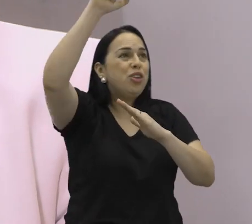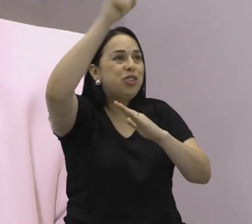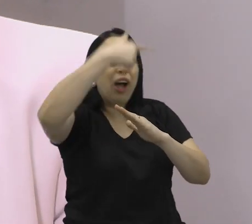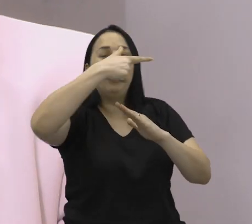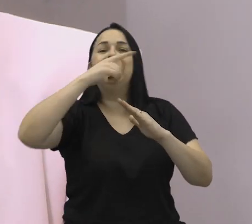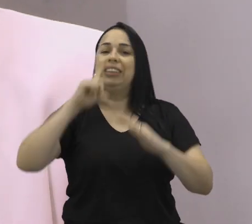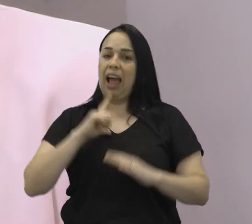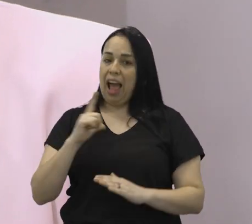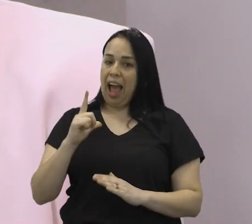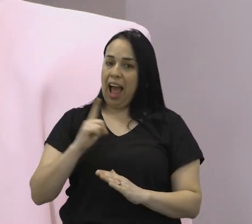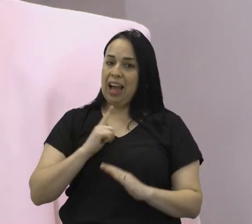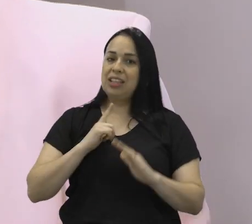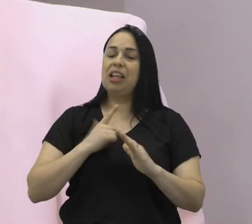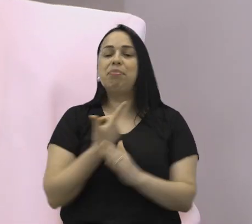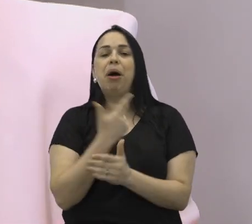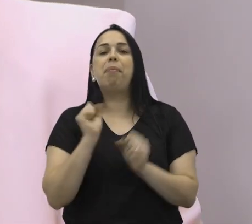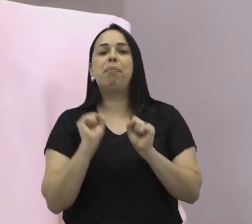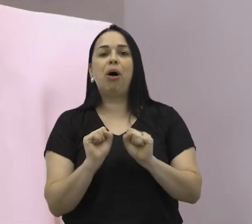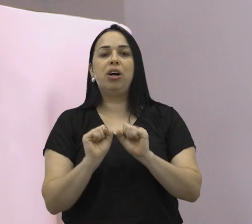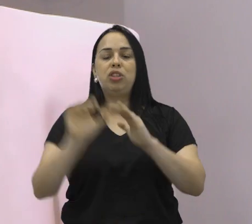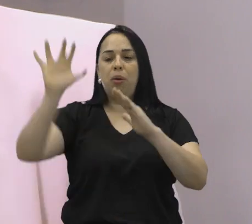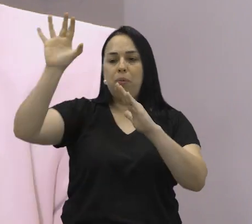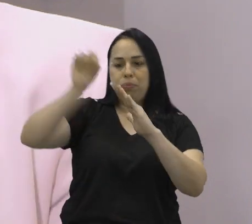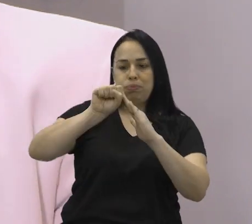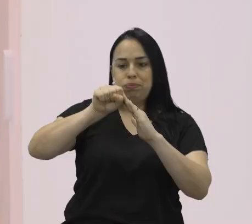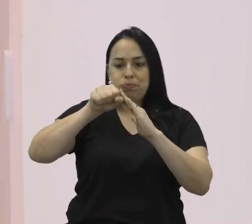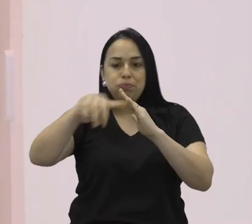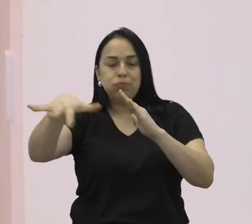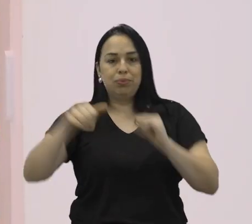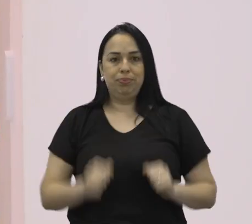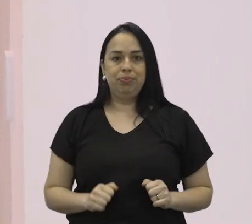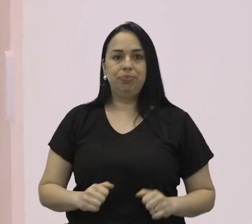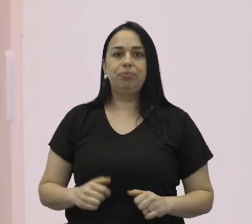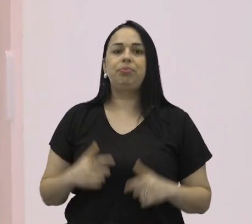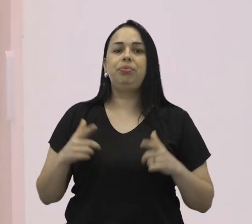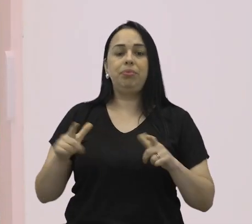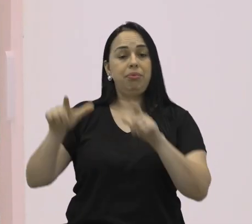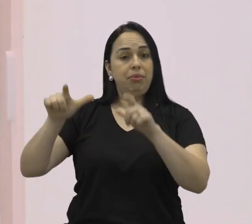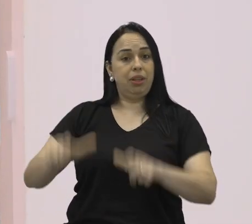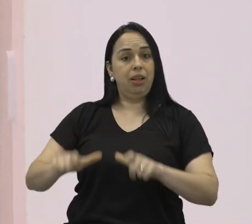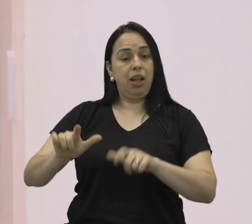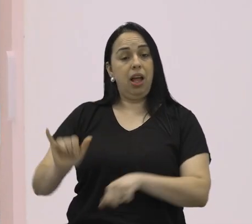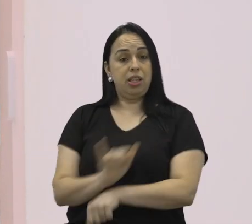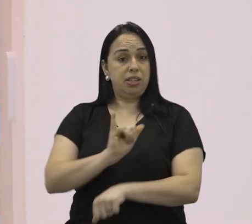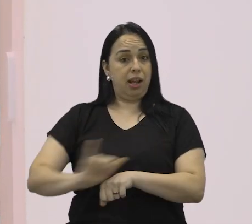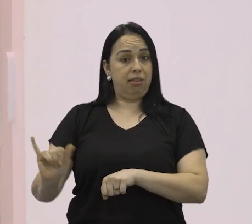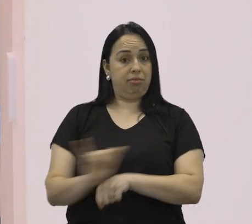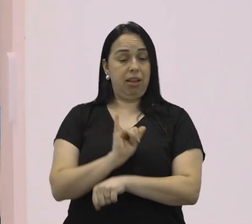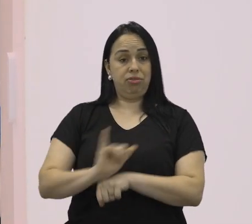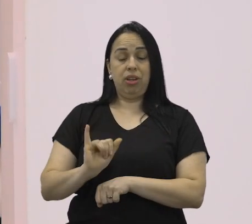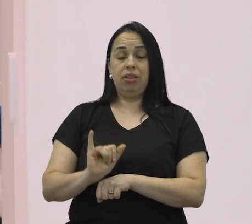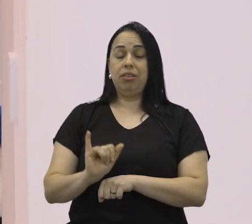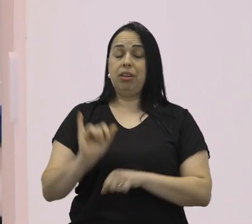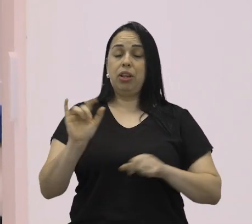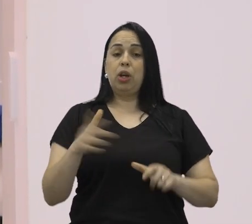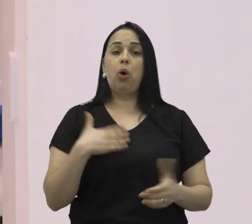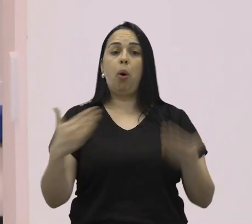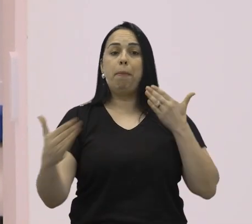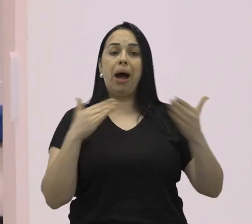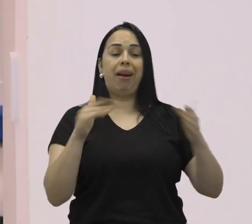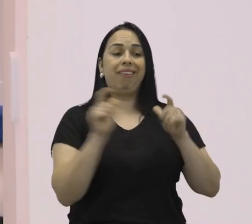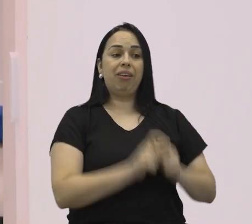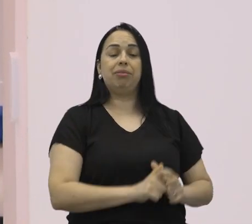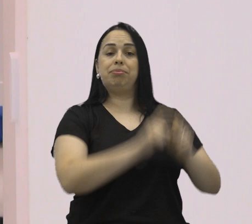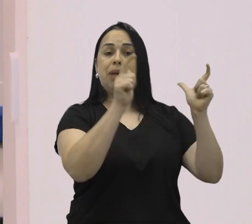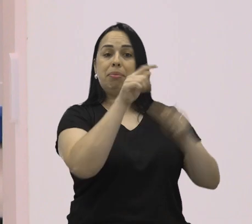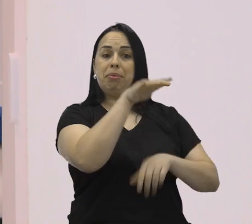dividir essa energia com outros lugares aí. A escolha da clínica faz parte de um movimento maior. Dados